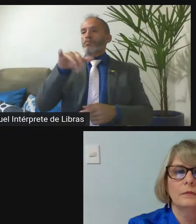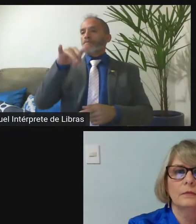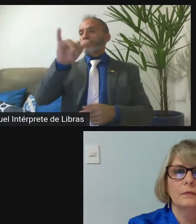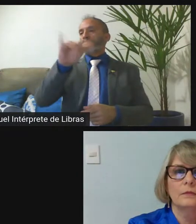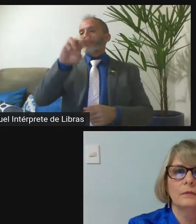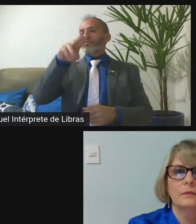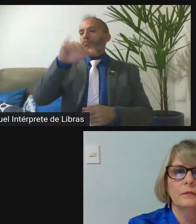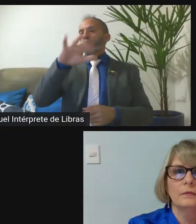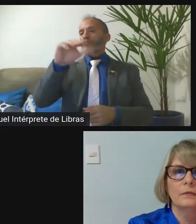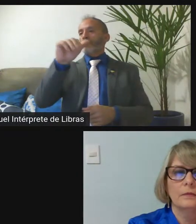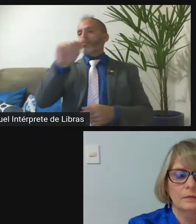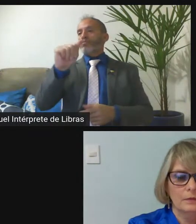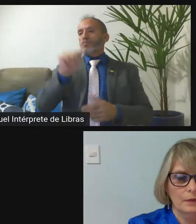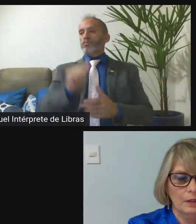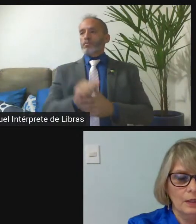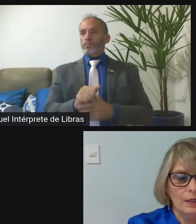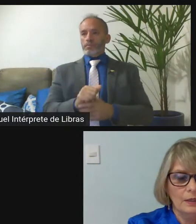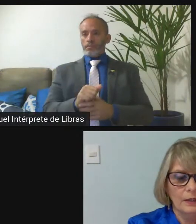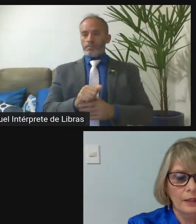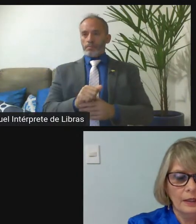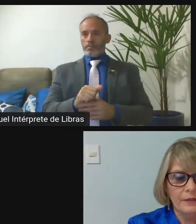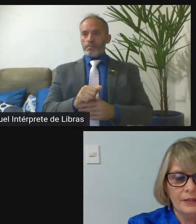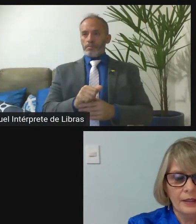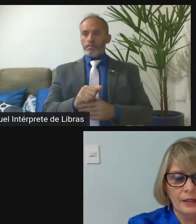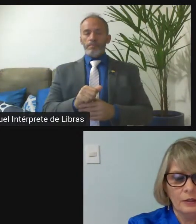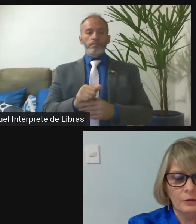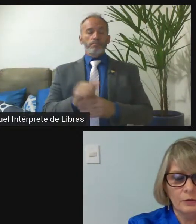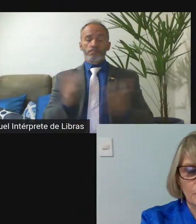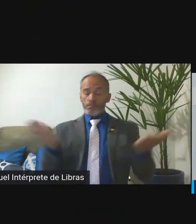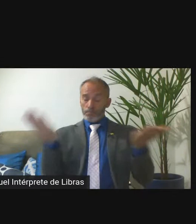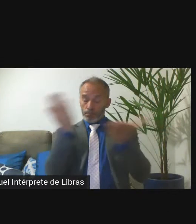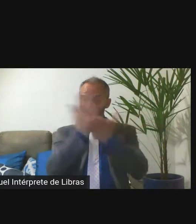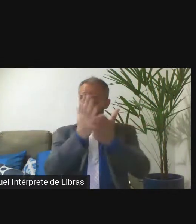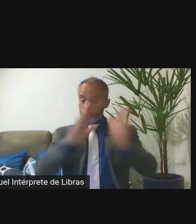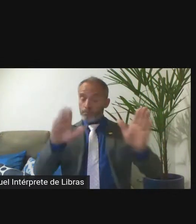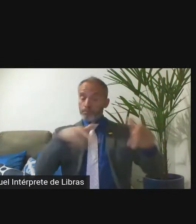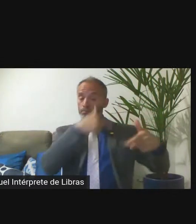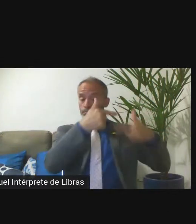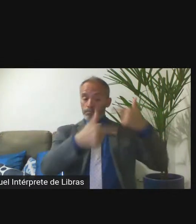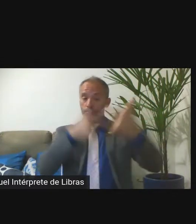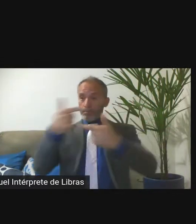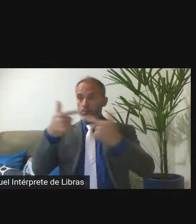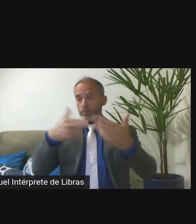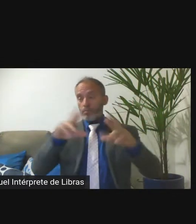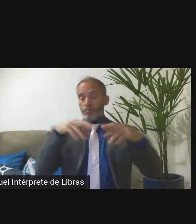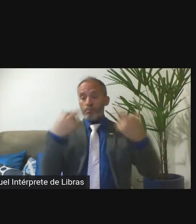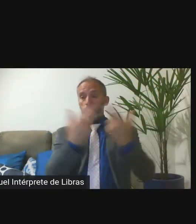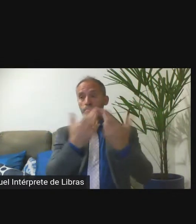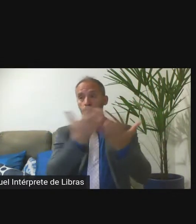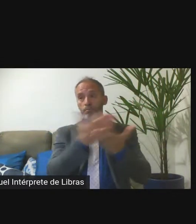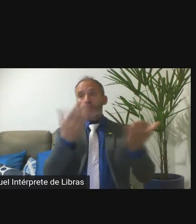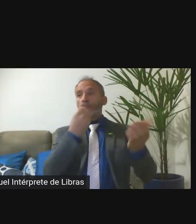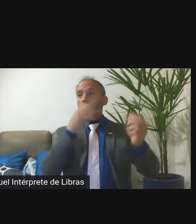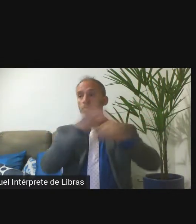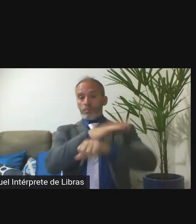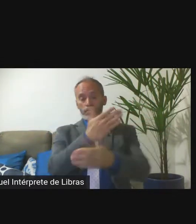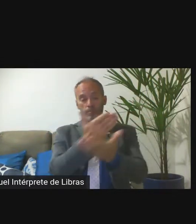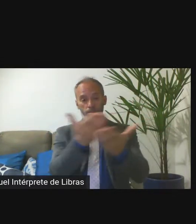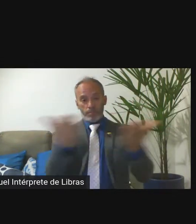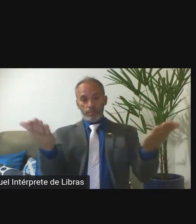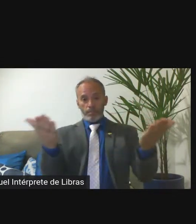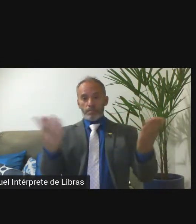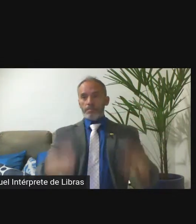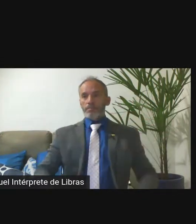Maria Magriotes. Declaro encerrados os trabalhos dessa sessão solene. Boa noite a todos.